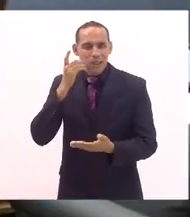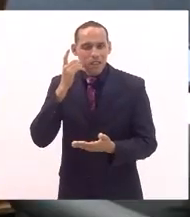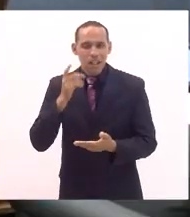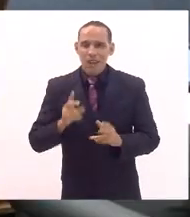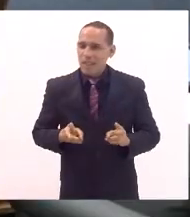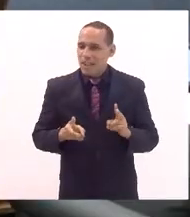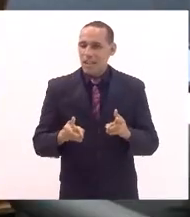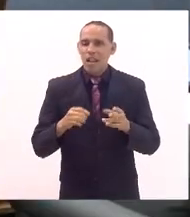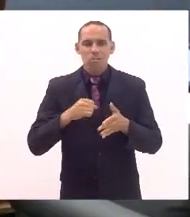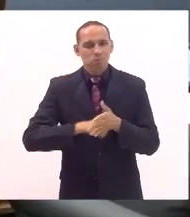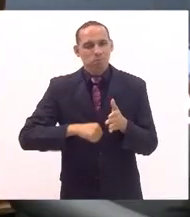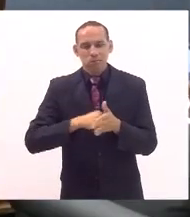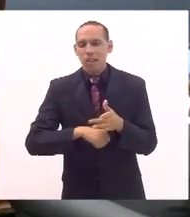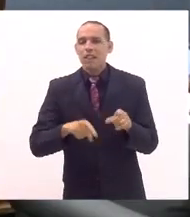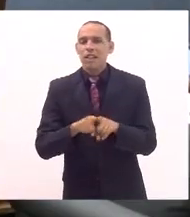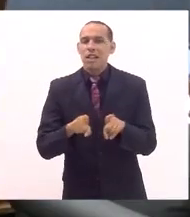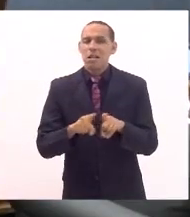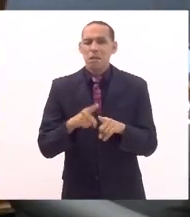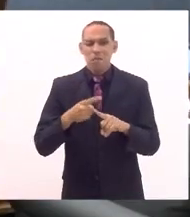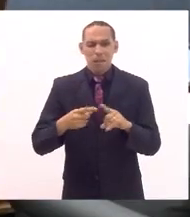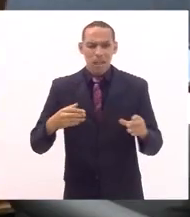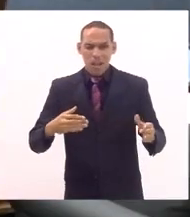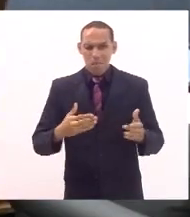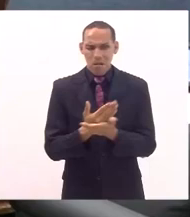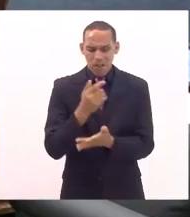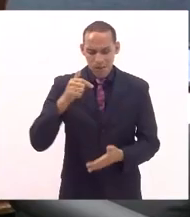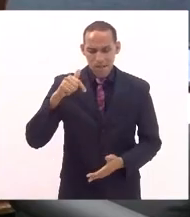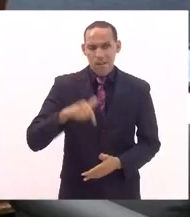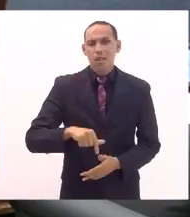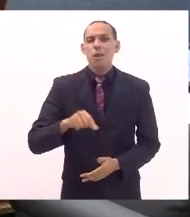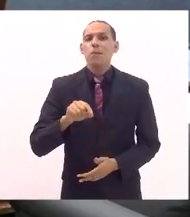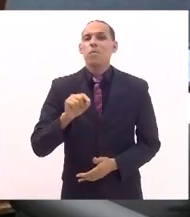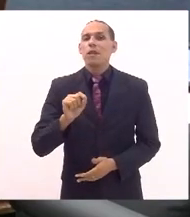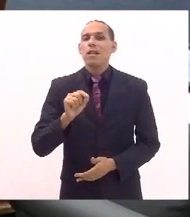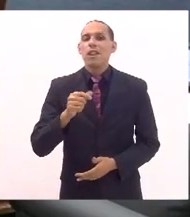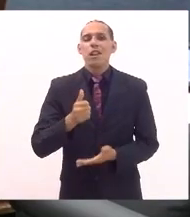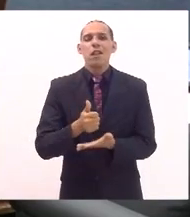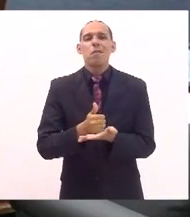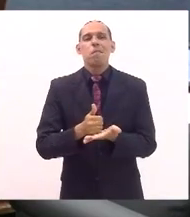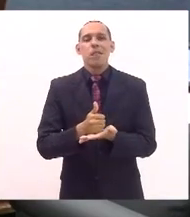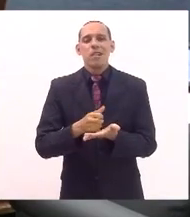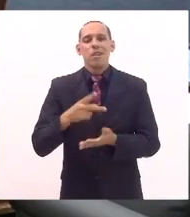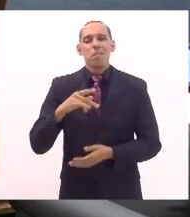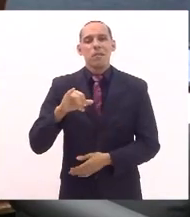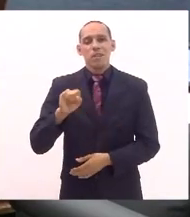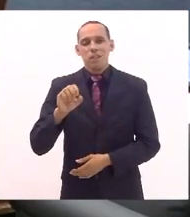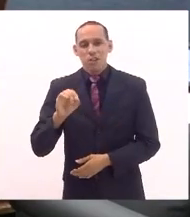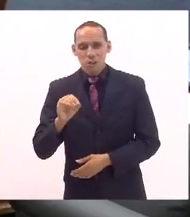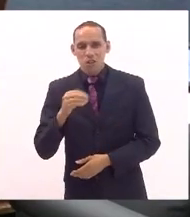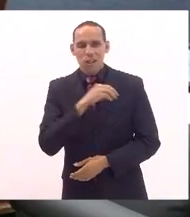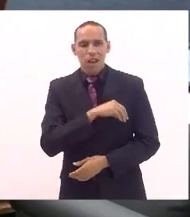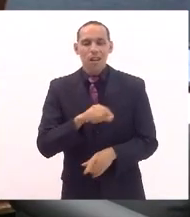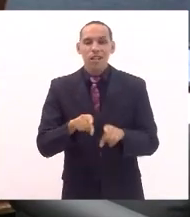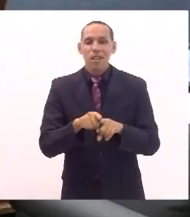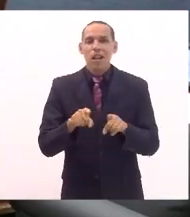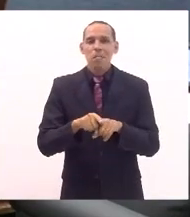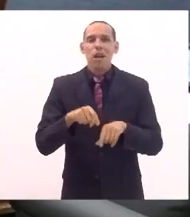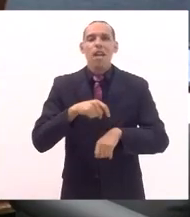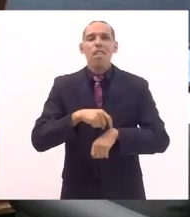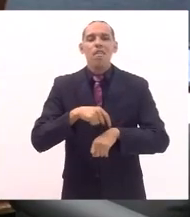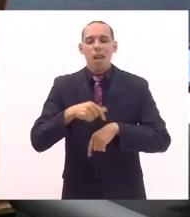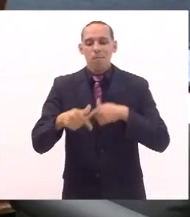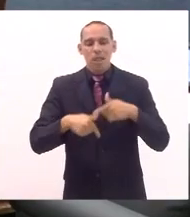esteve lutando também porque aprovamos aqui dentro o piso salarial EA jornada de trabalho